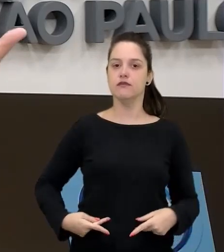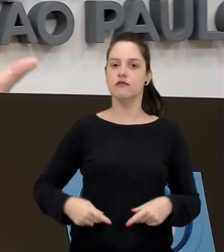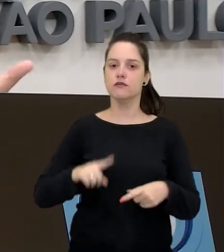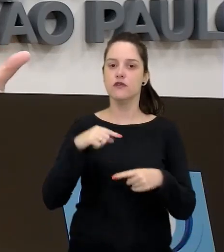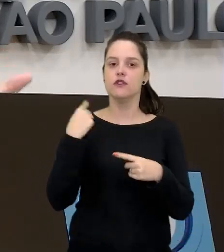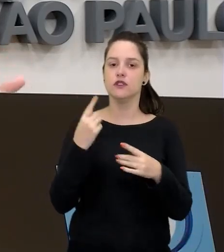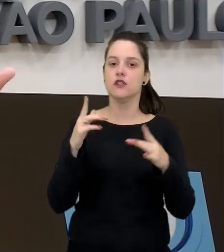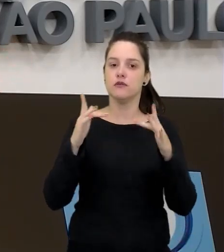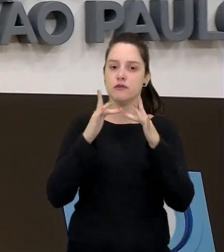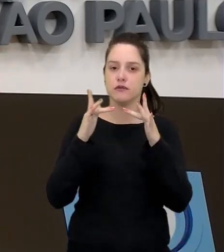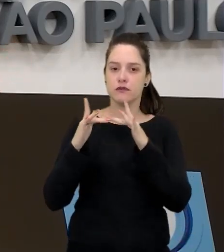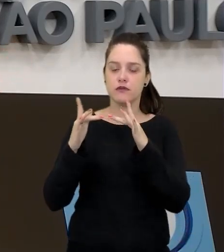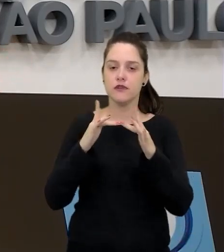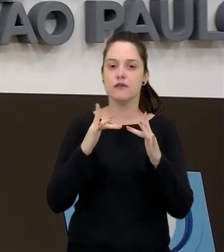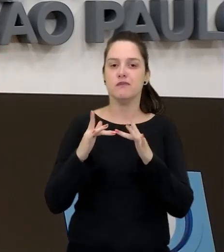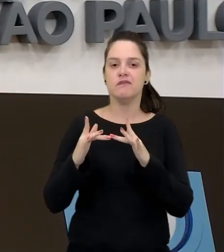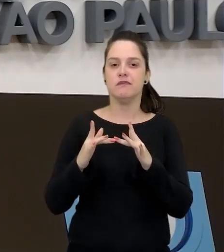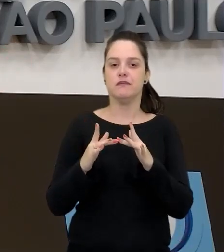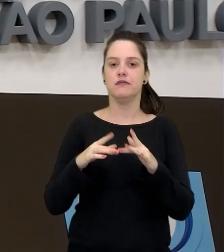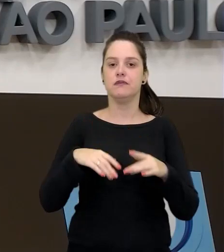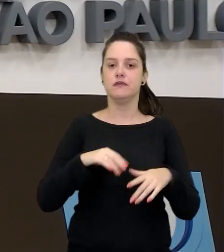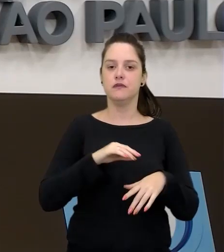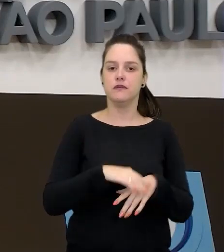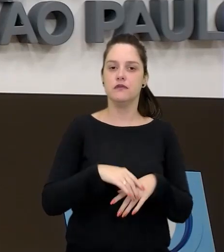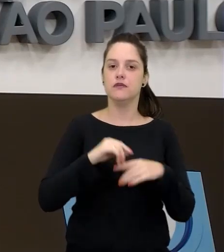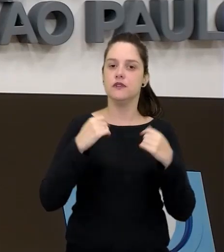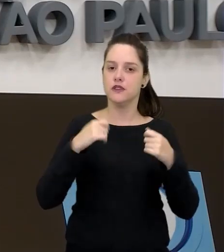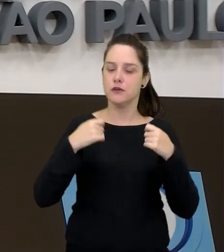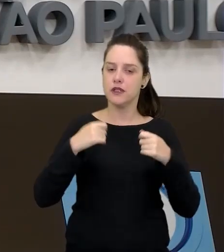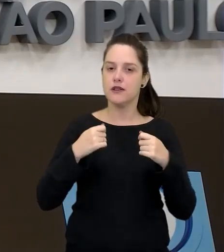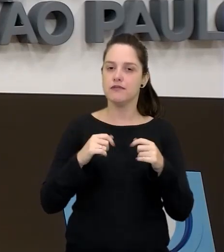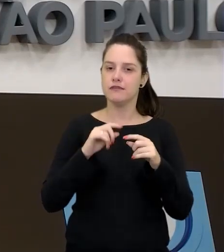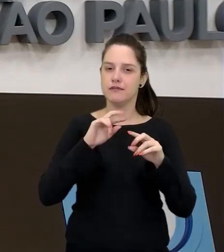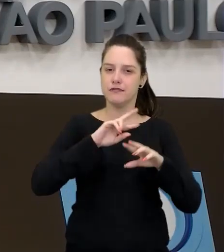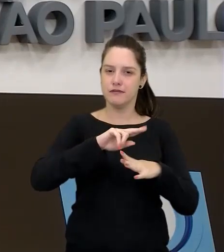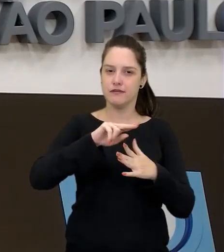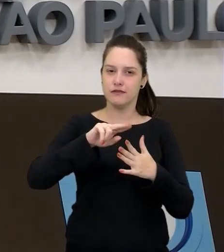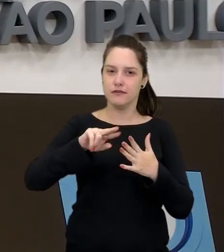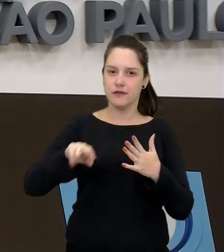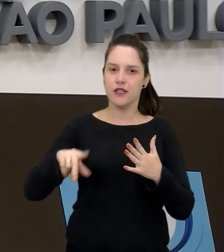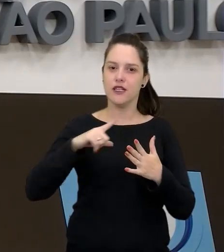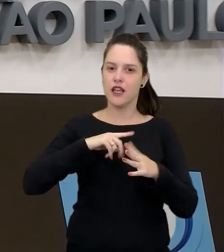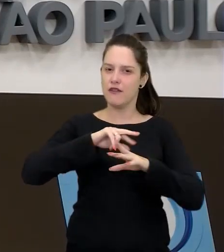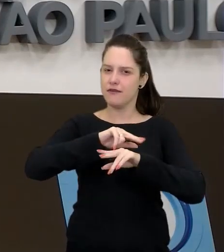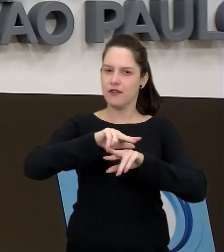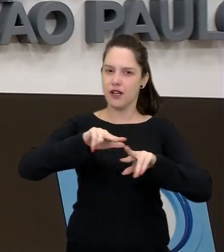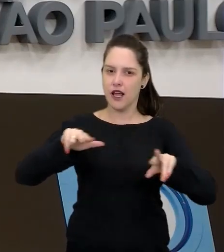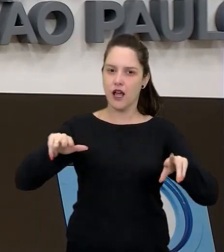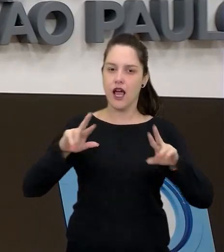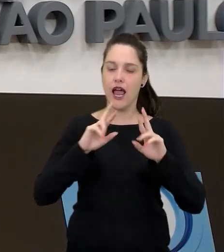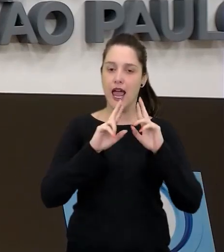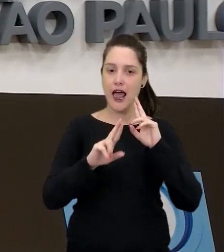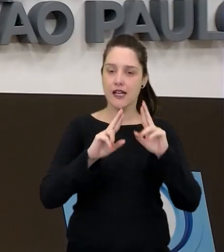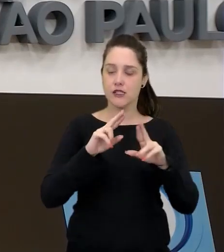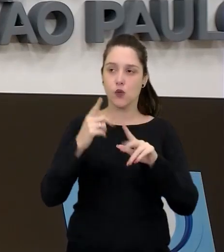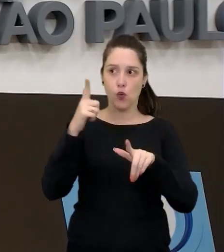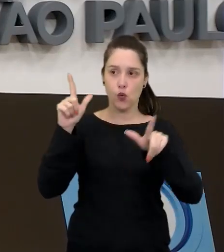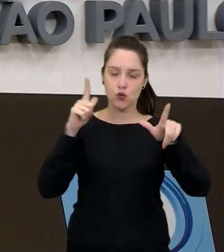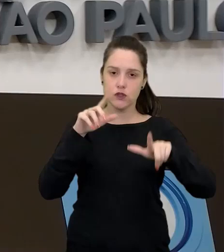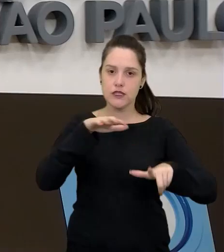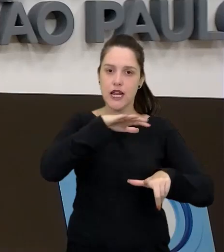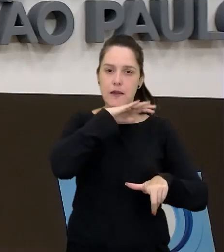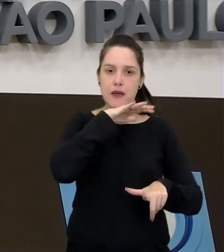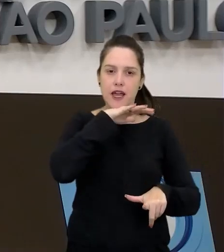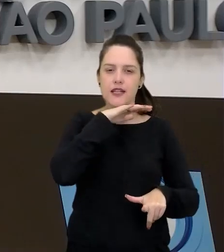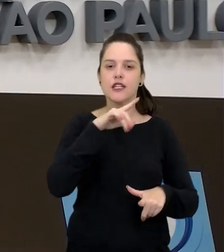mas o contar histórias é uma das especificidades mais valiosas que a gente tem em relação a outros animais, porque dessa